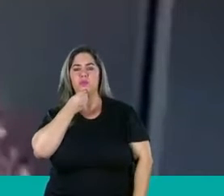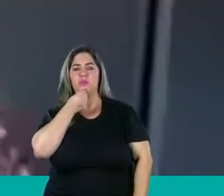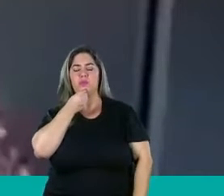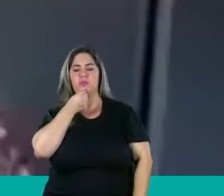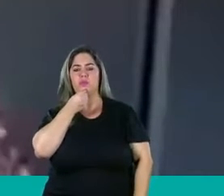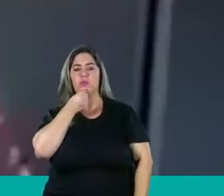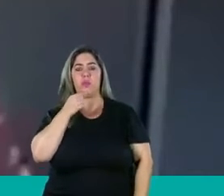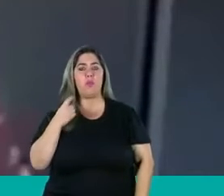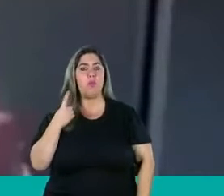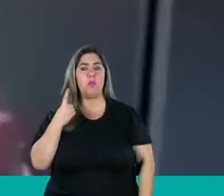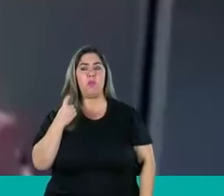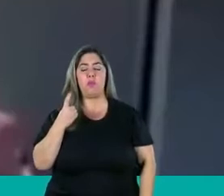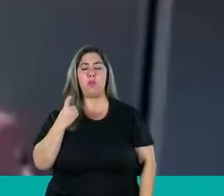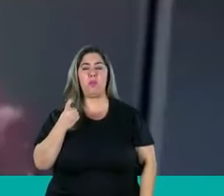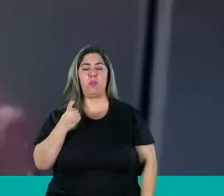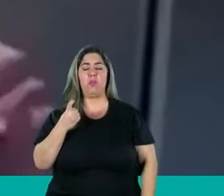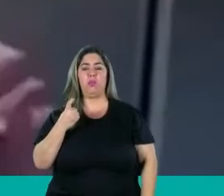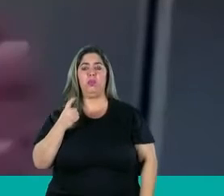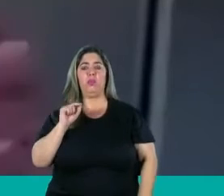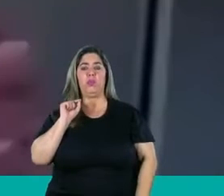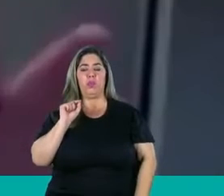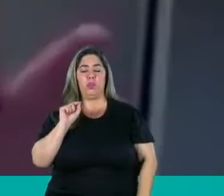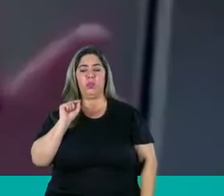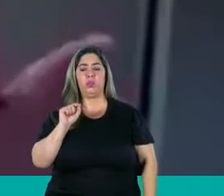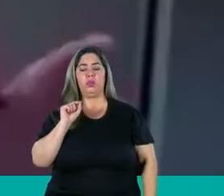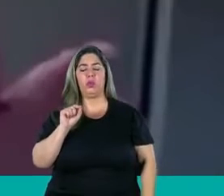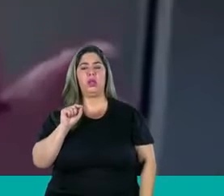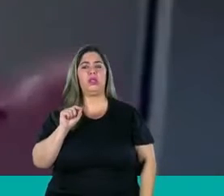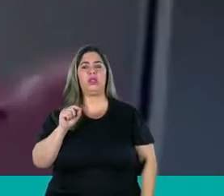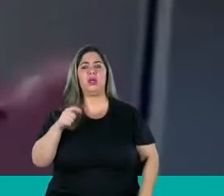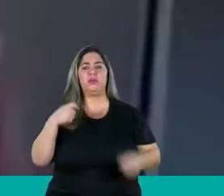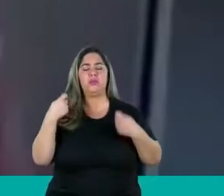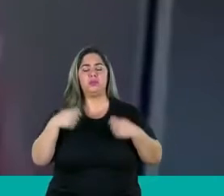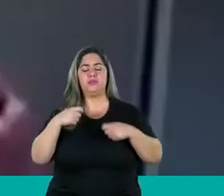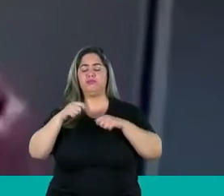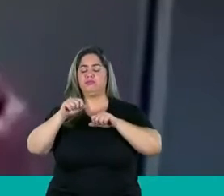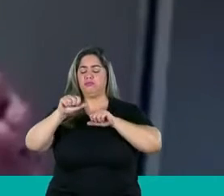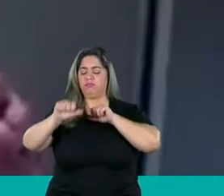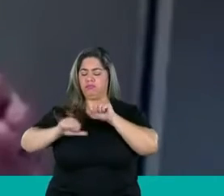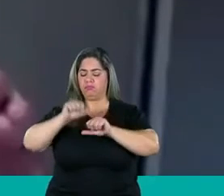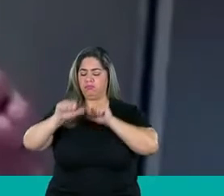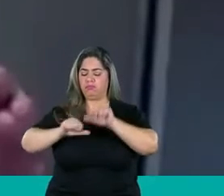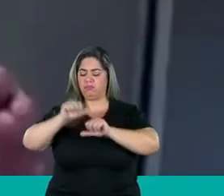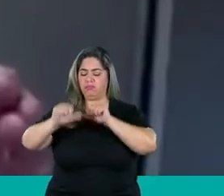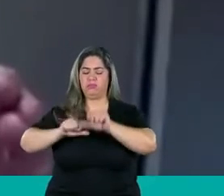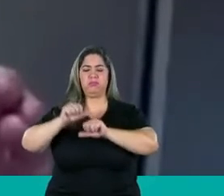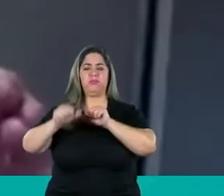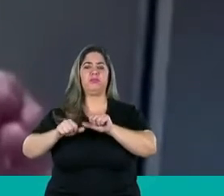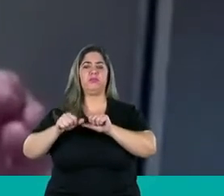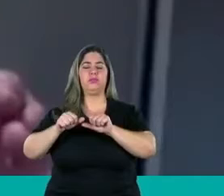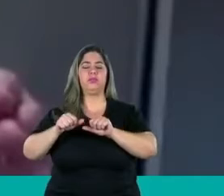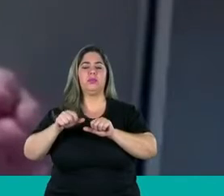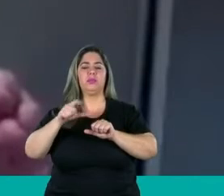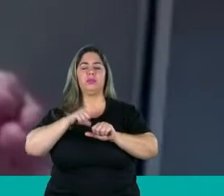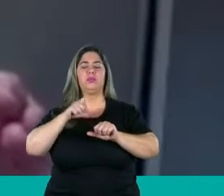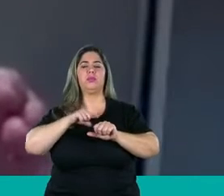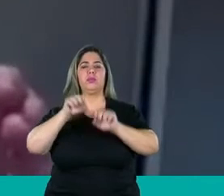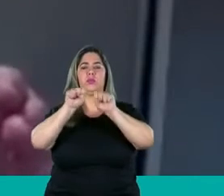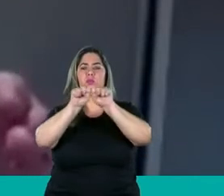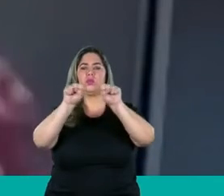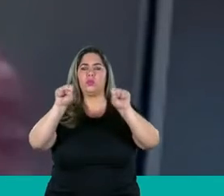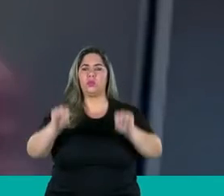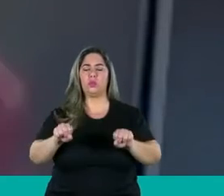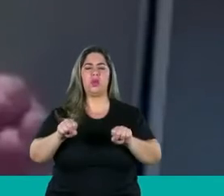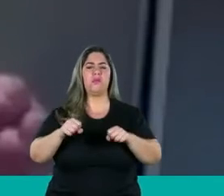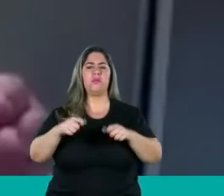inédita e um dilema existencial, psíquico, essencial. Investir num metassistema repleto de